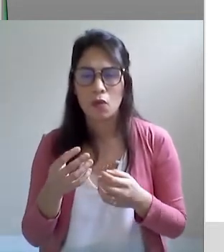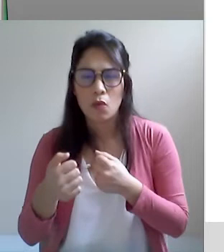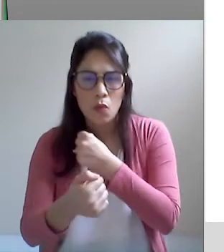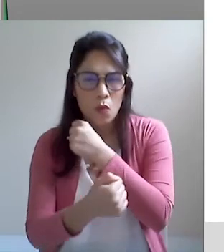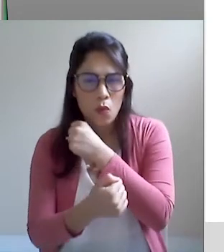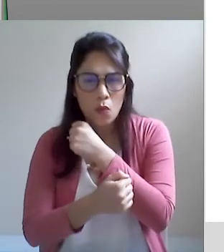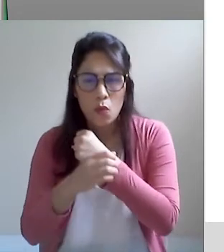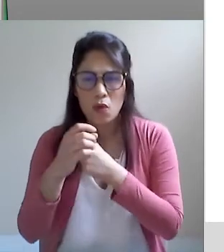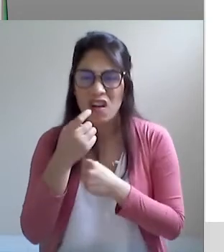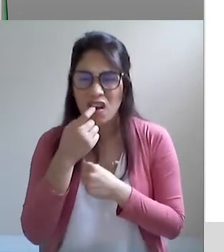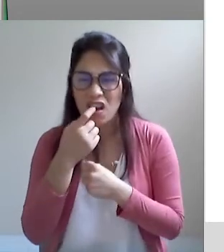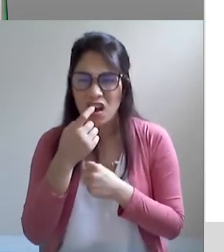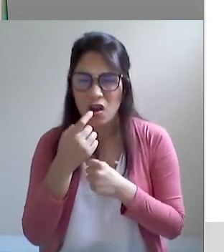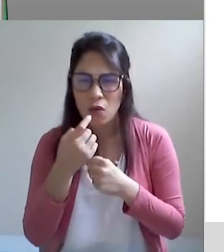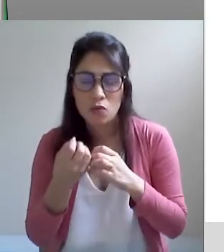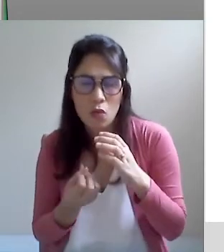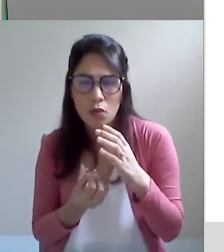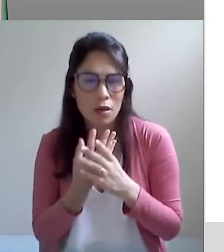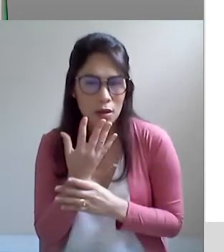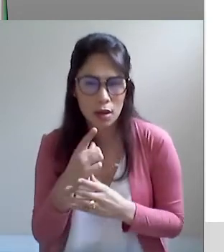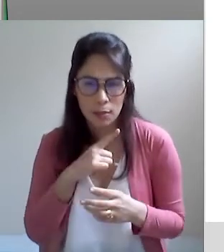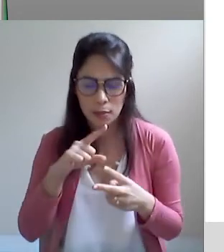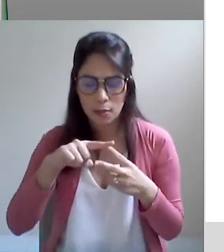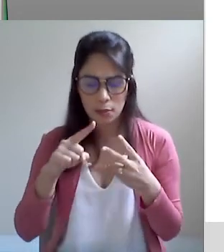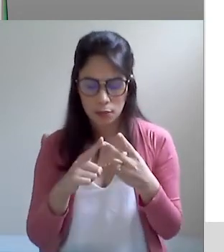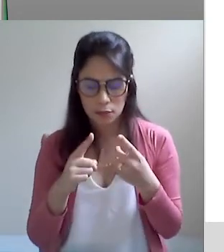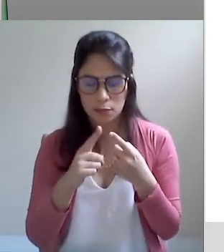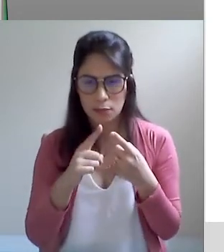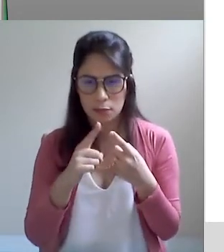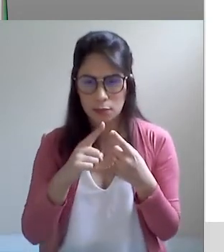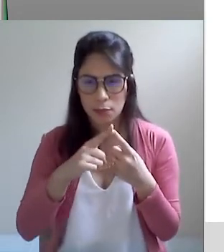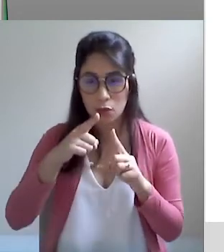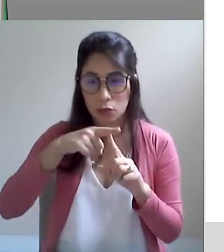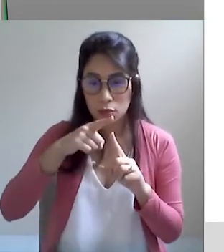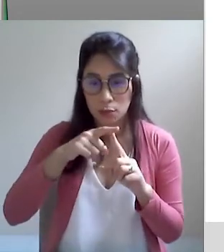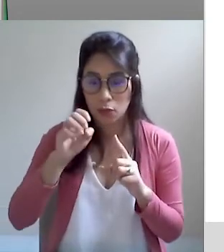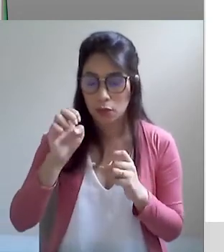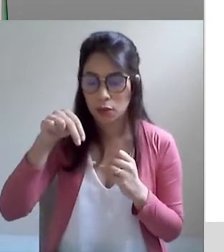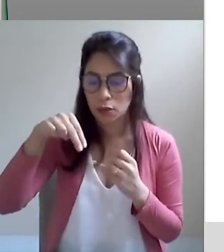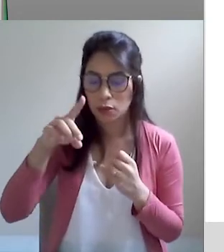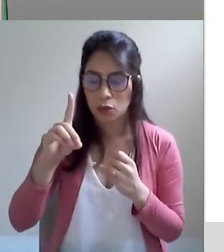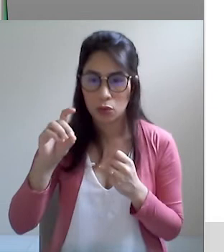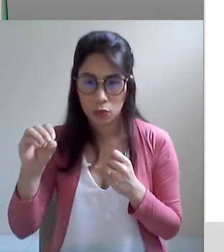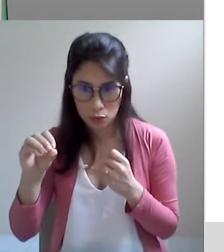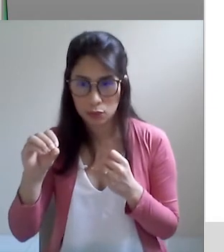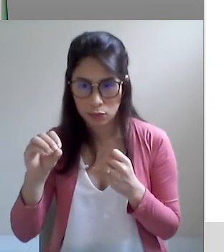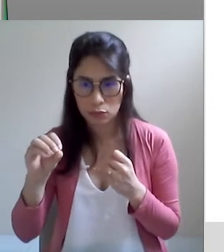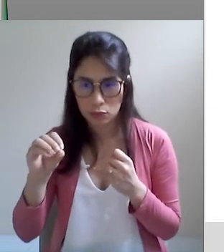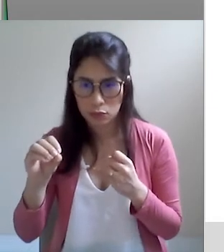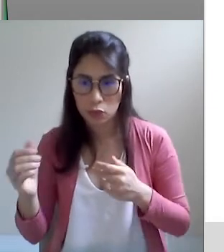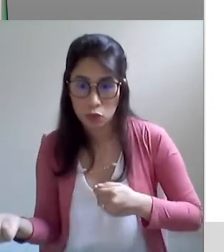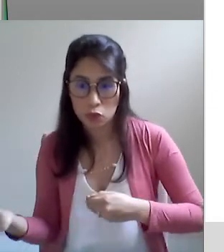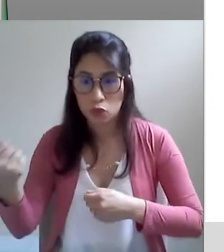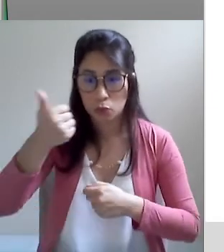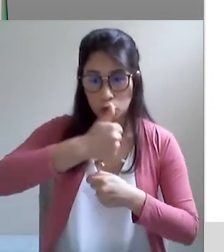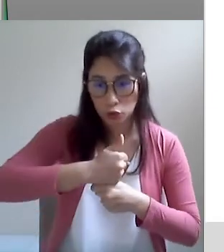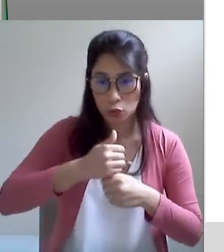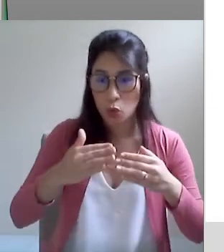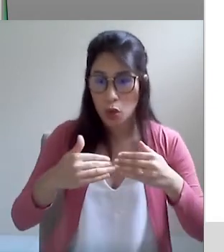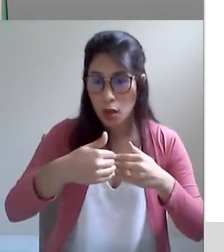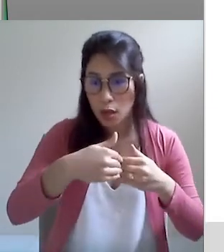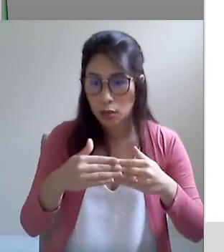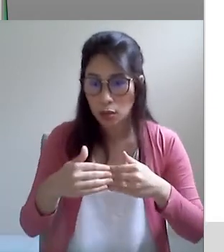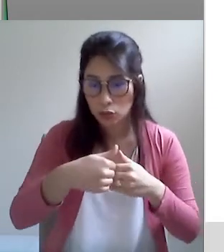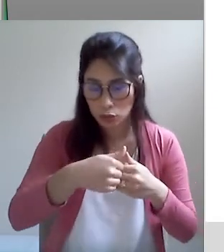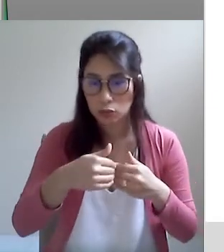ou seja, a formação óssea, pode ser identificada sob duas formas: do tipo endocondral,